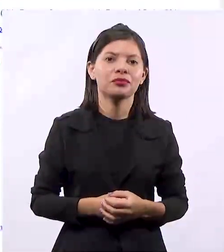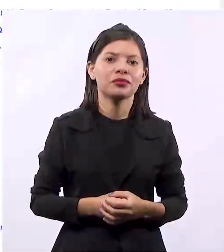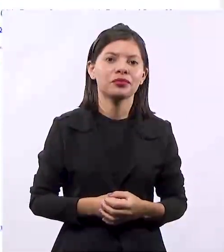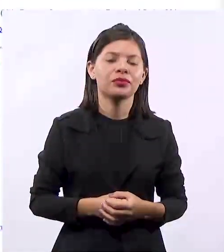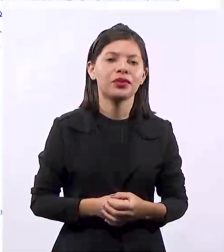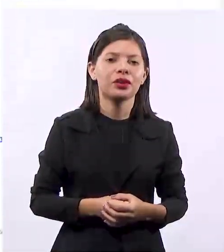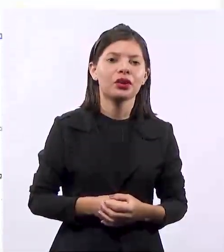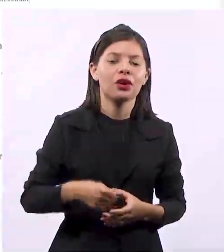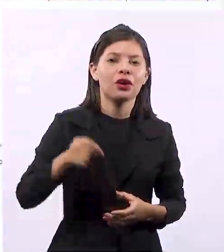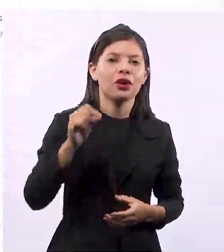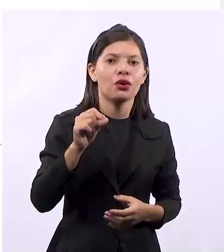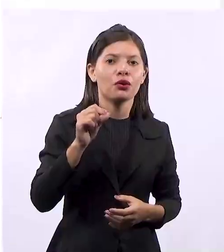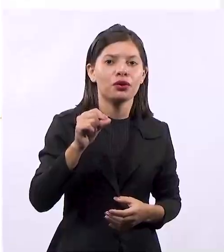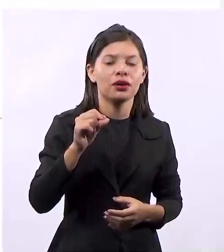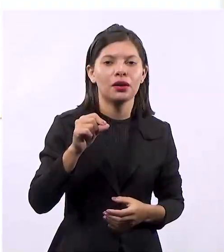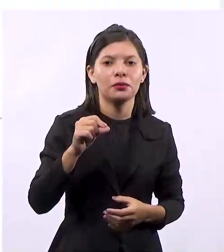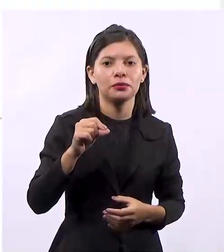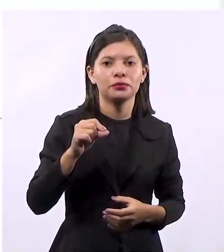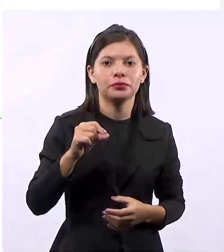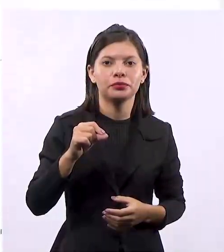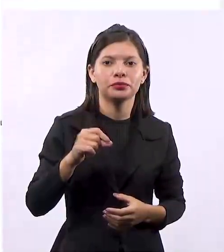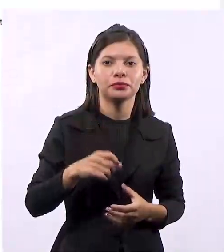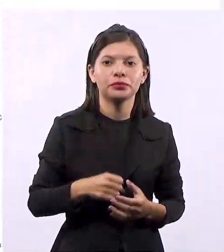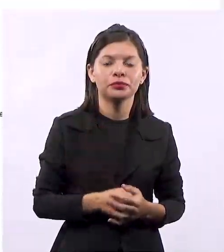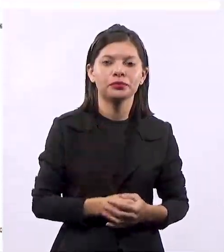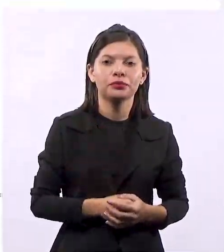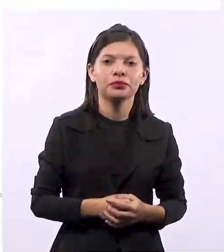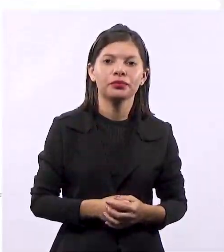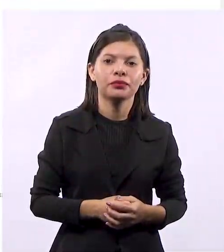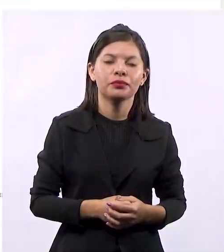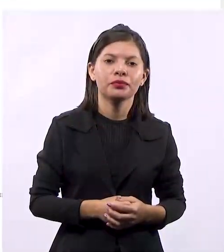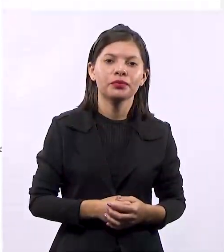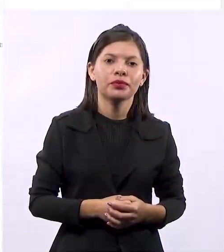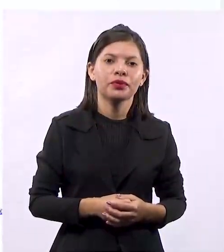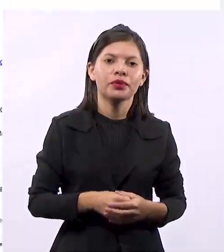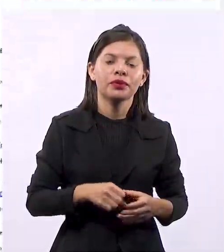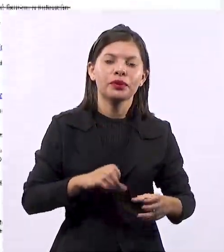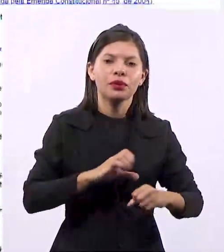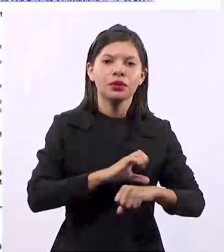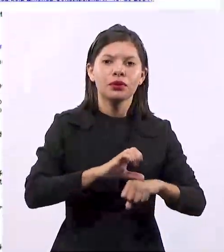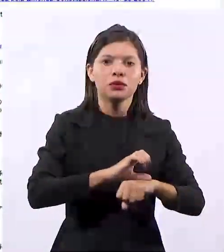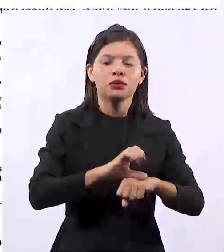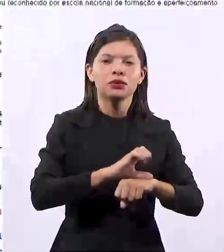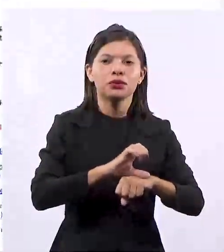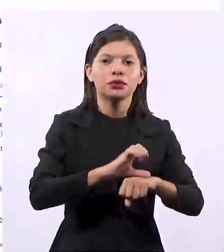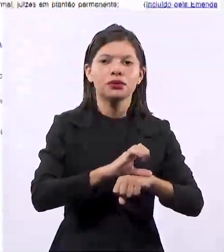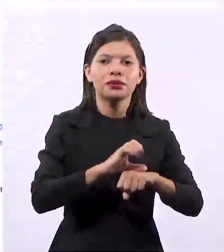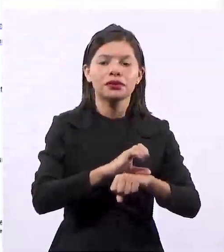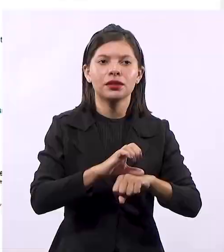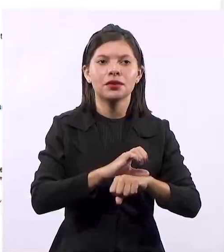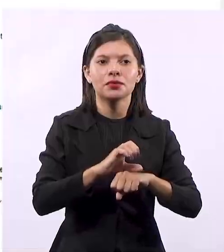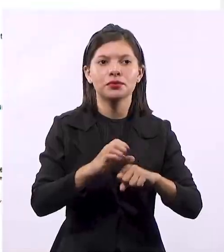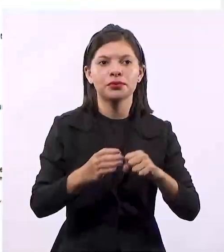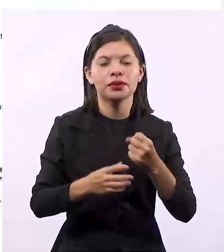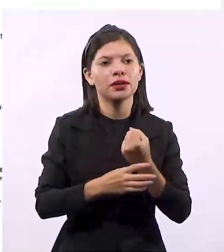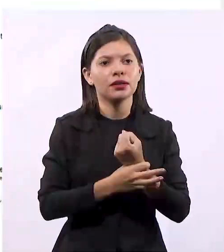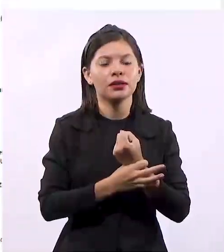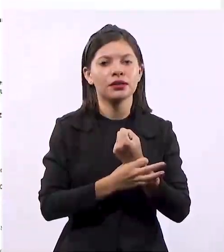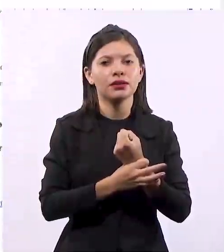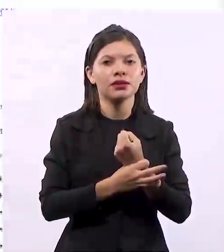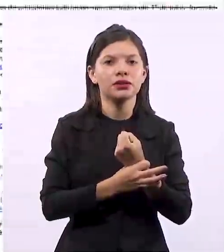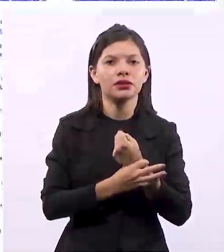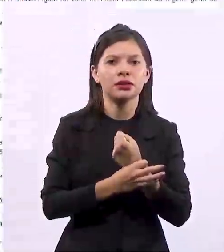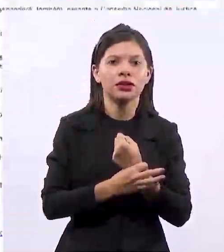né? Só para vocês verem como que ela é comprida, extensiva, prolixa. Ela é prolixa no intuito de que,